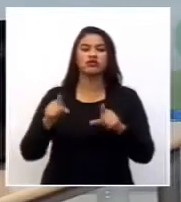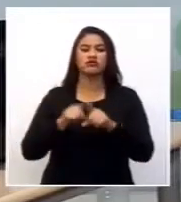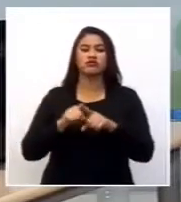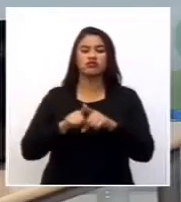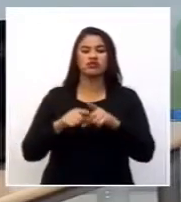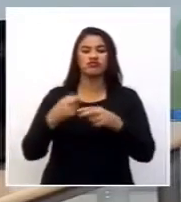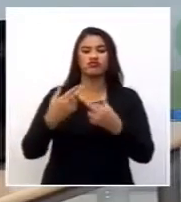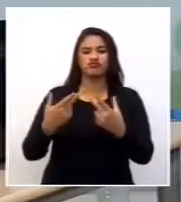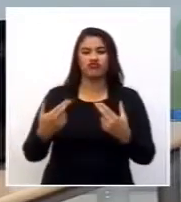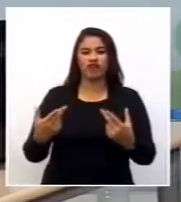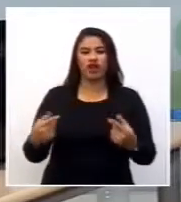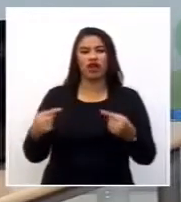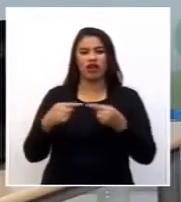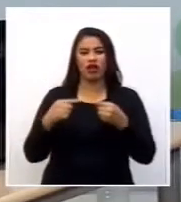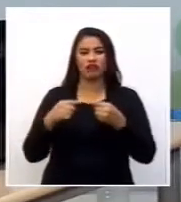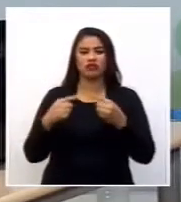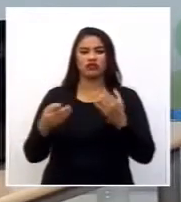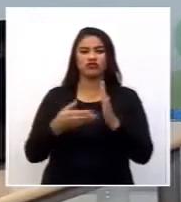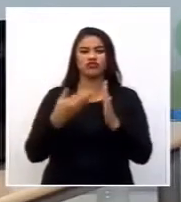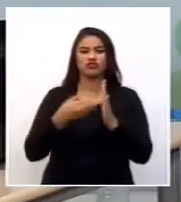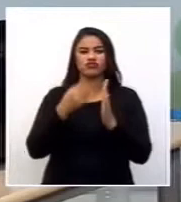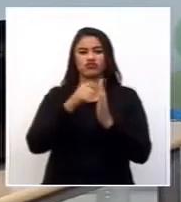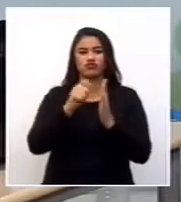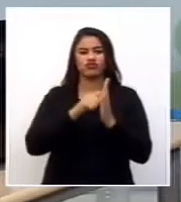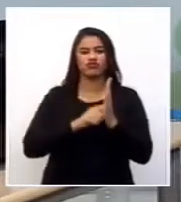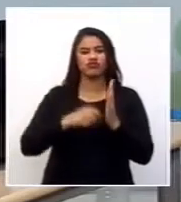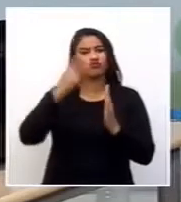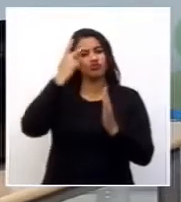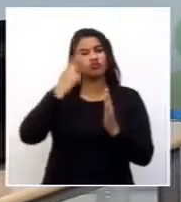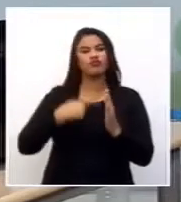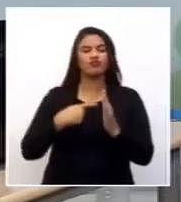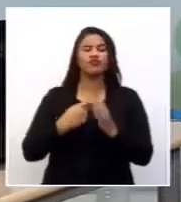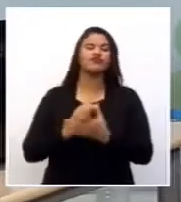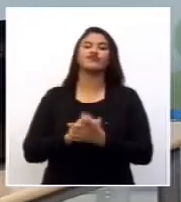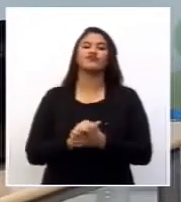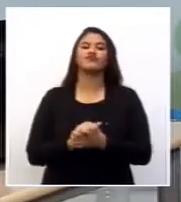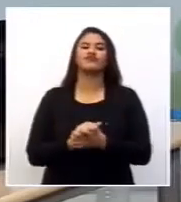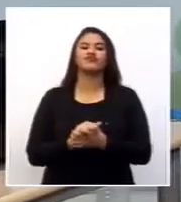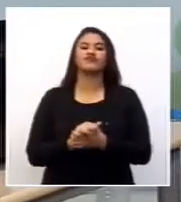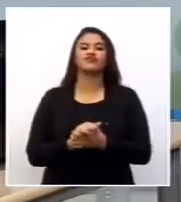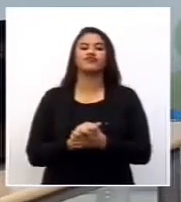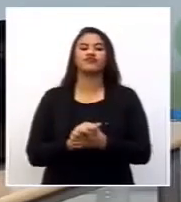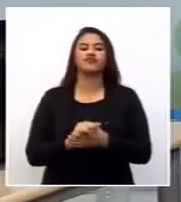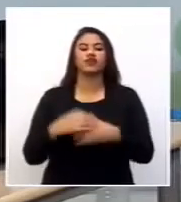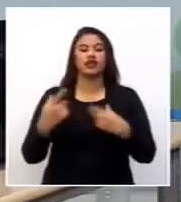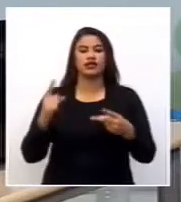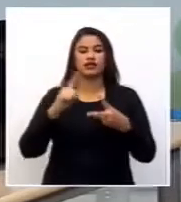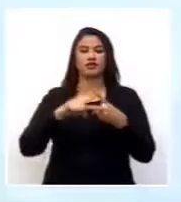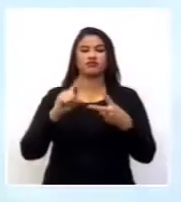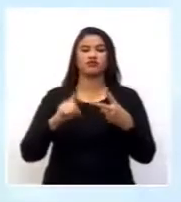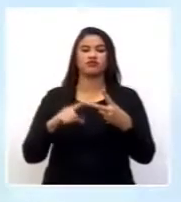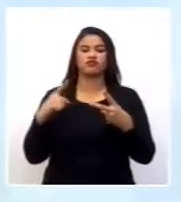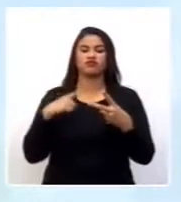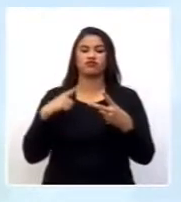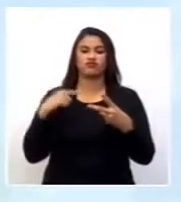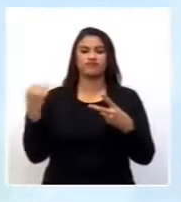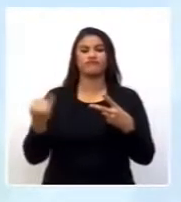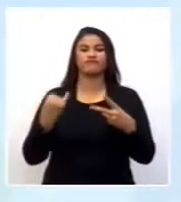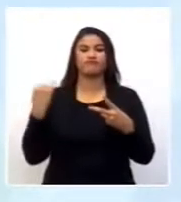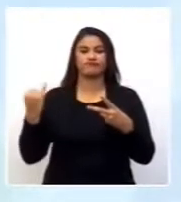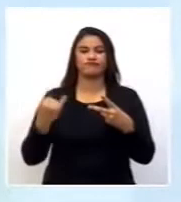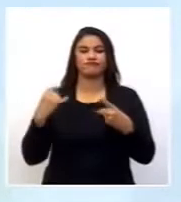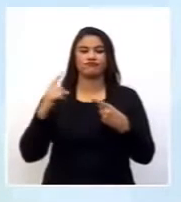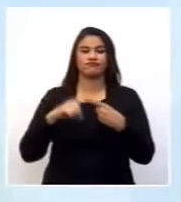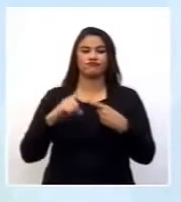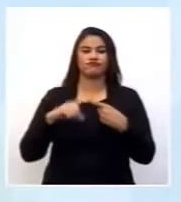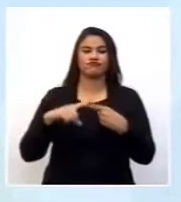nessa perspectiva do registro diário de bordo, tá? Aí destacamos duas competências gerais da BNCC, tá? Que é a